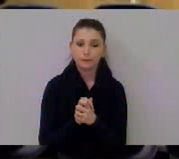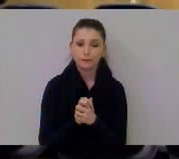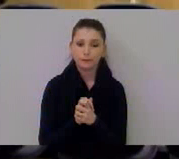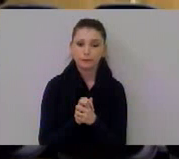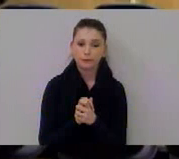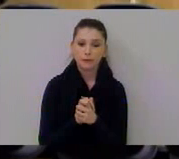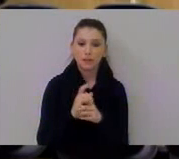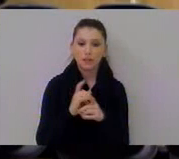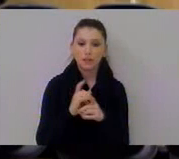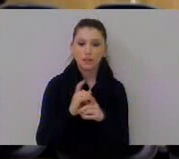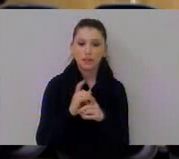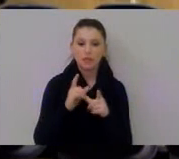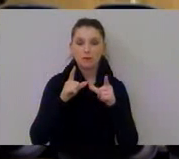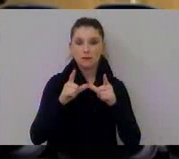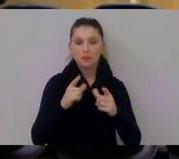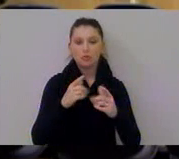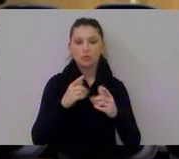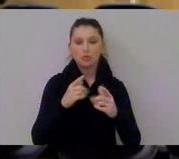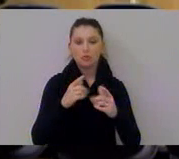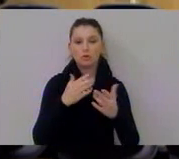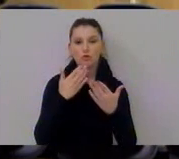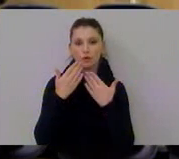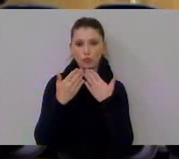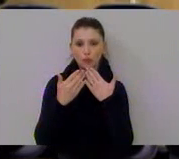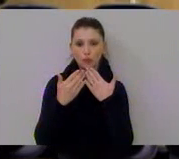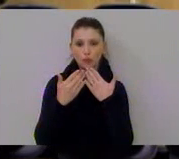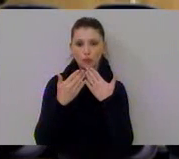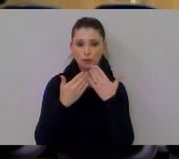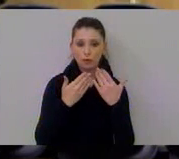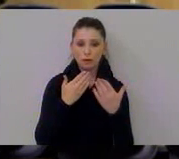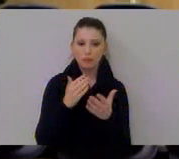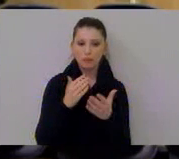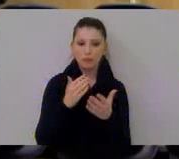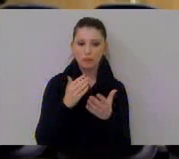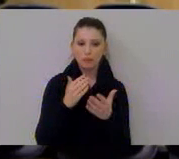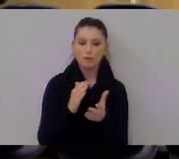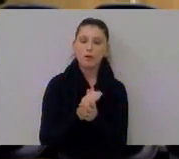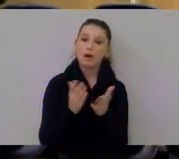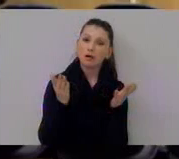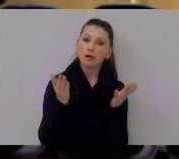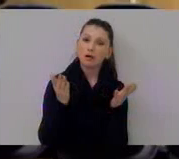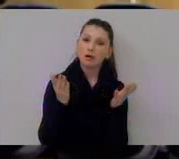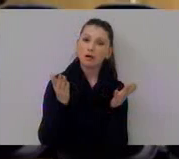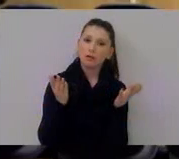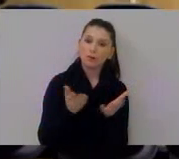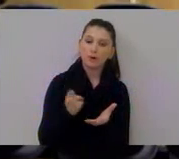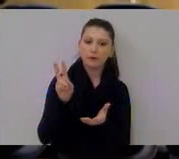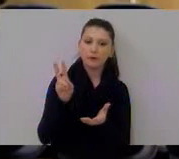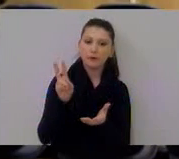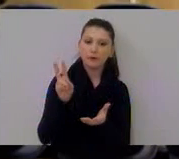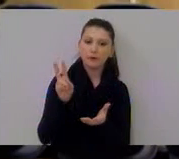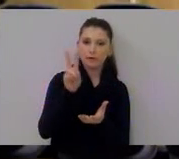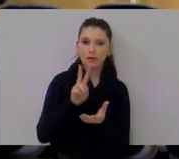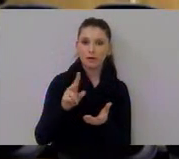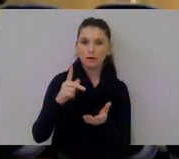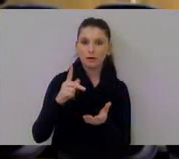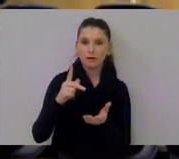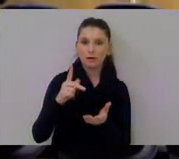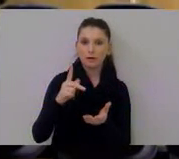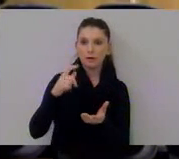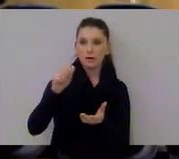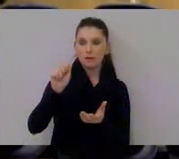Requerimento em discussão. Com a palavra, o vereador Paulo Ferrarese, autor